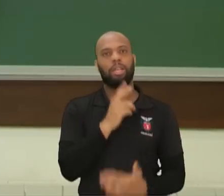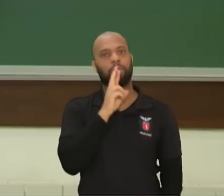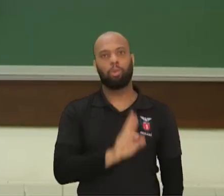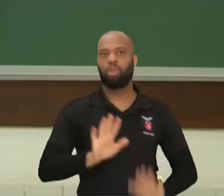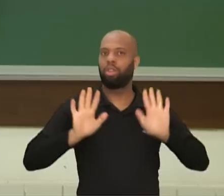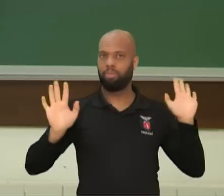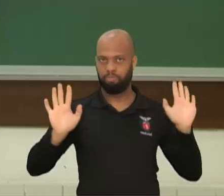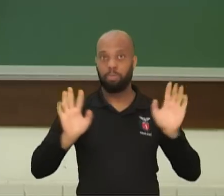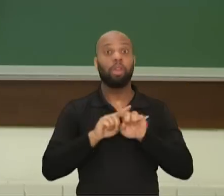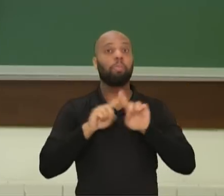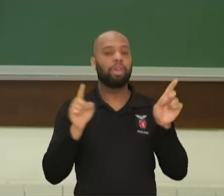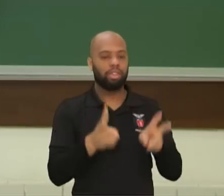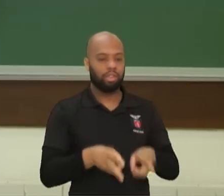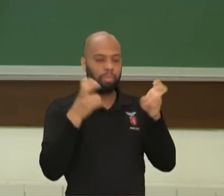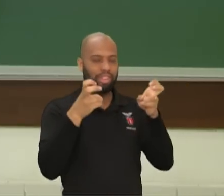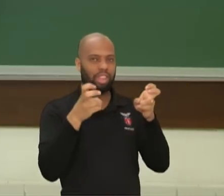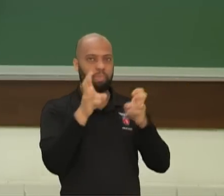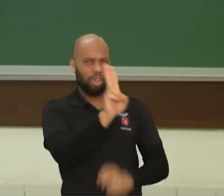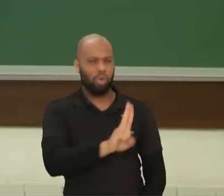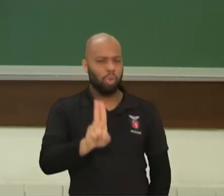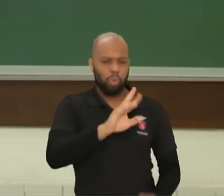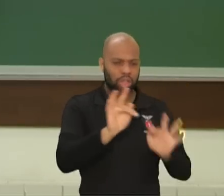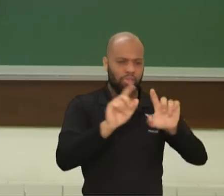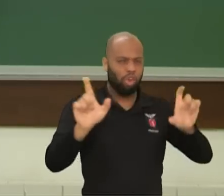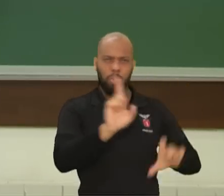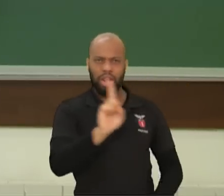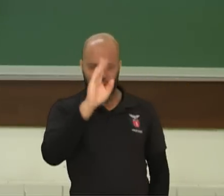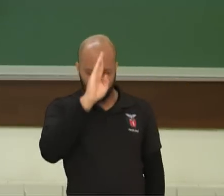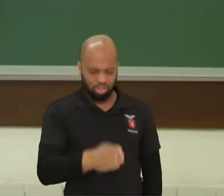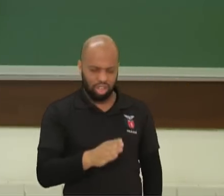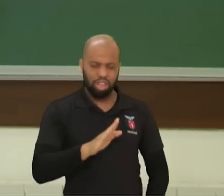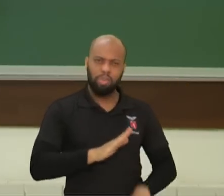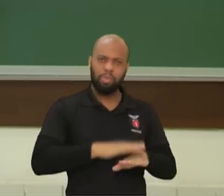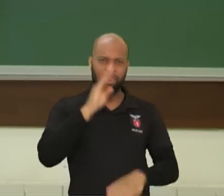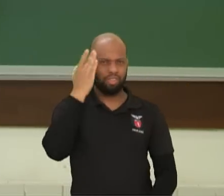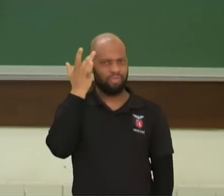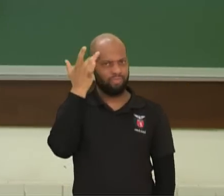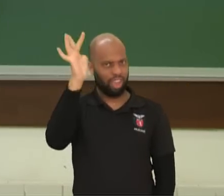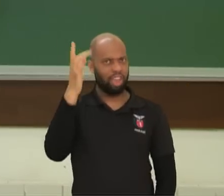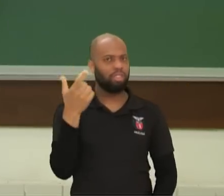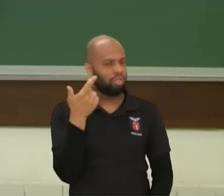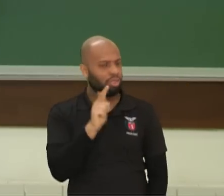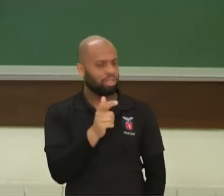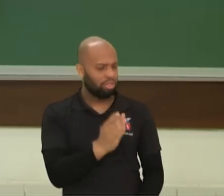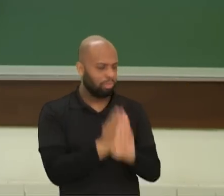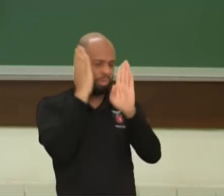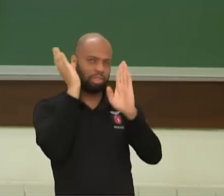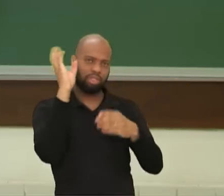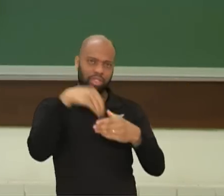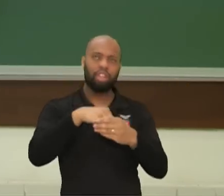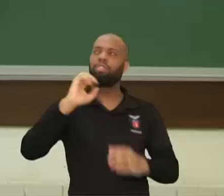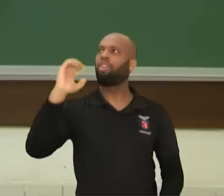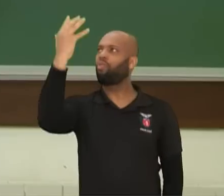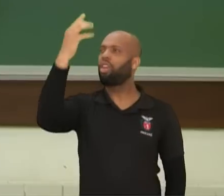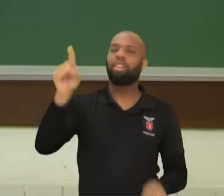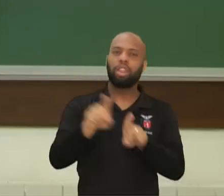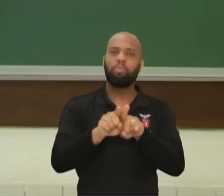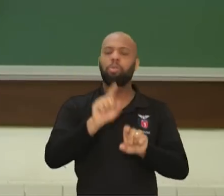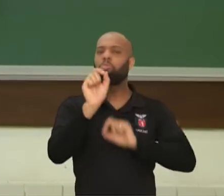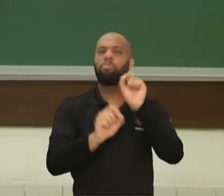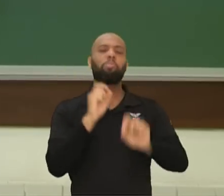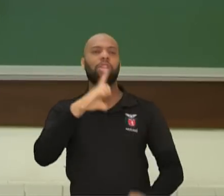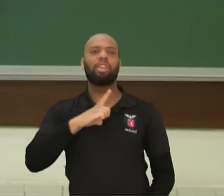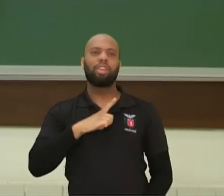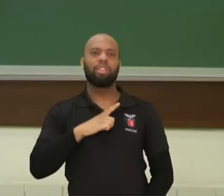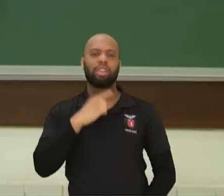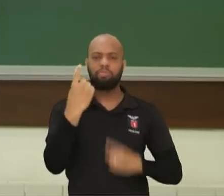Mas percebam que você fazendo sem a fórmula fica mais fácil de vocês identificarem ali, certo? No evento, identificar certinho